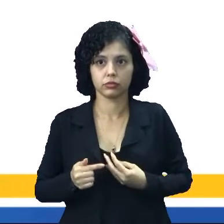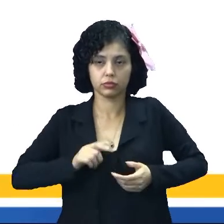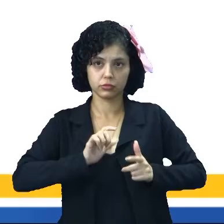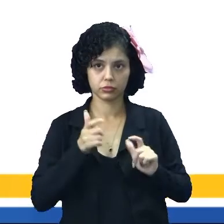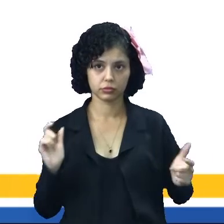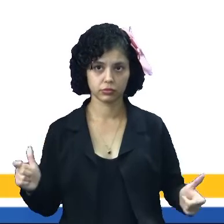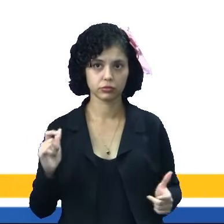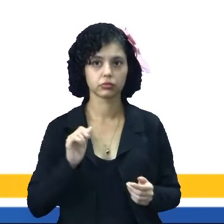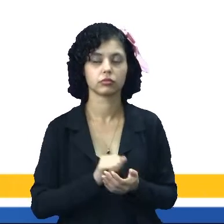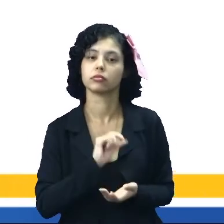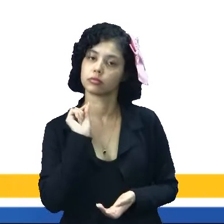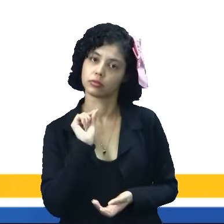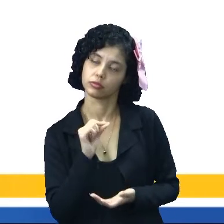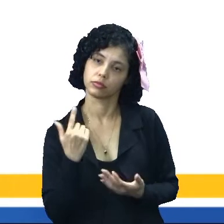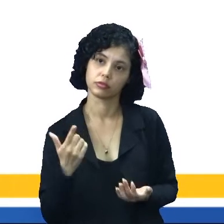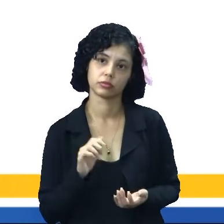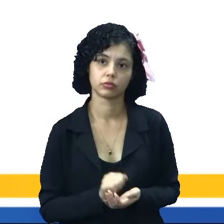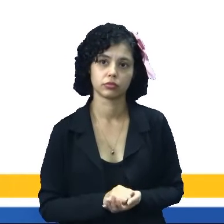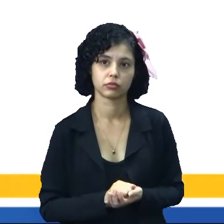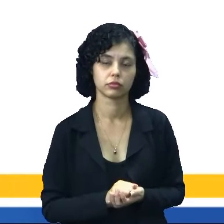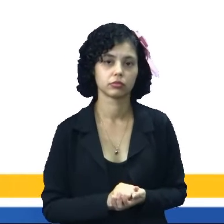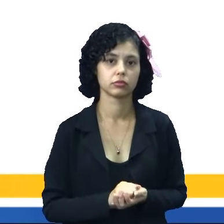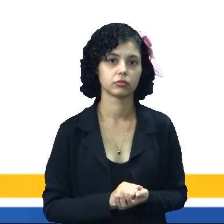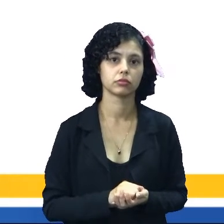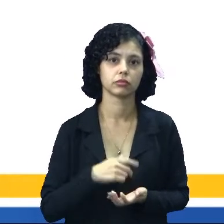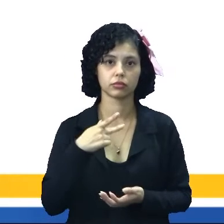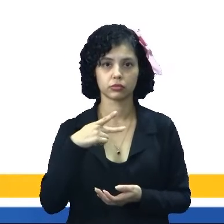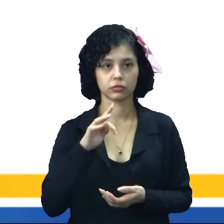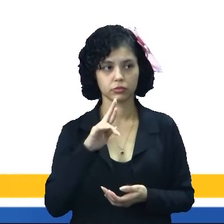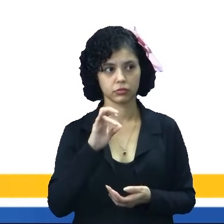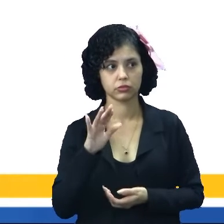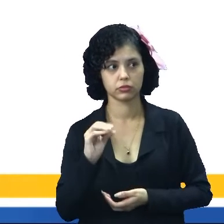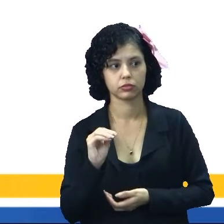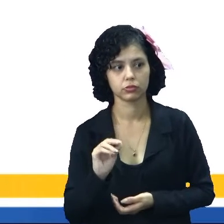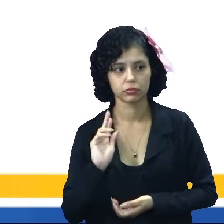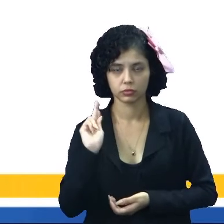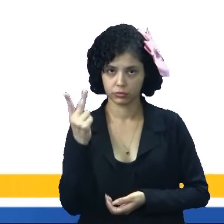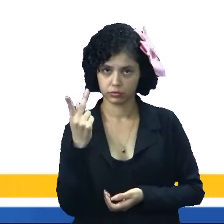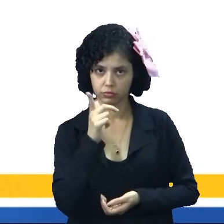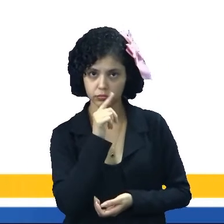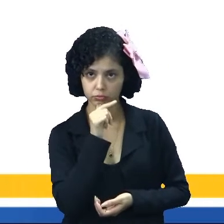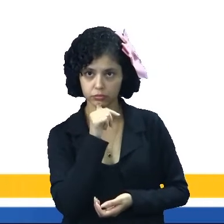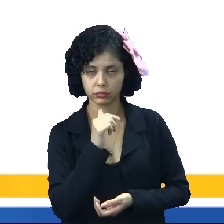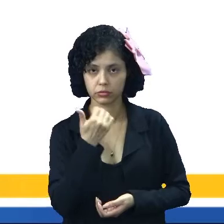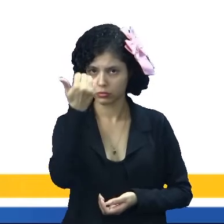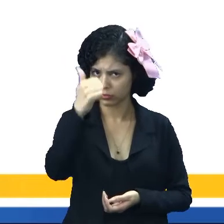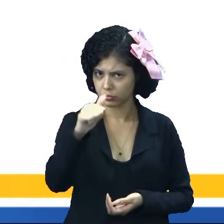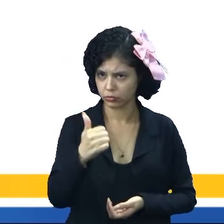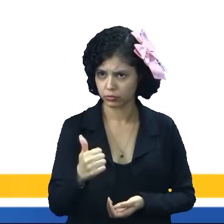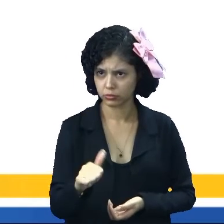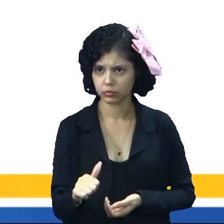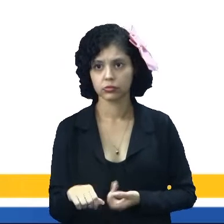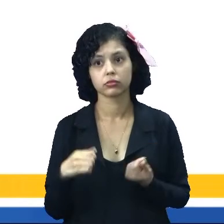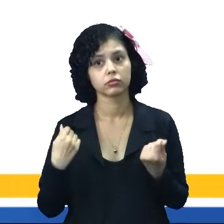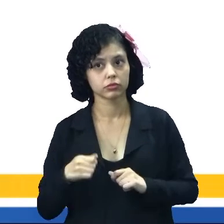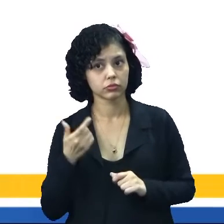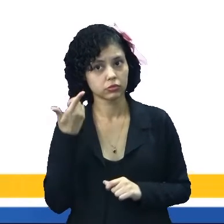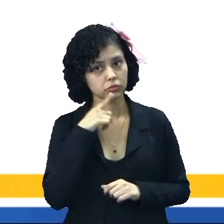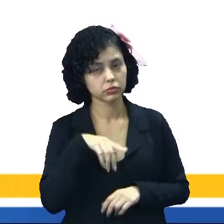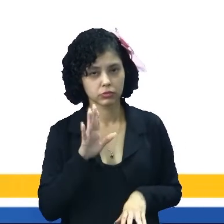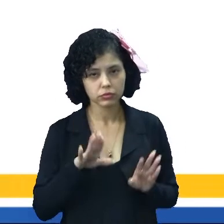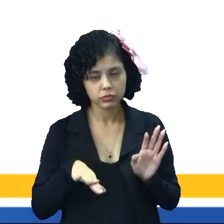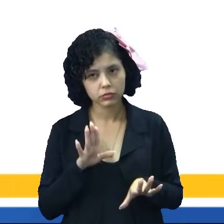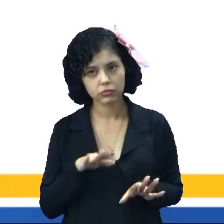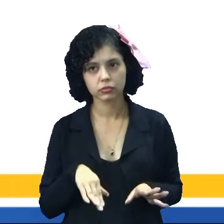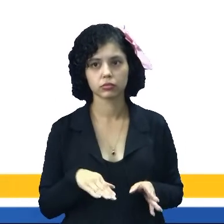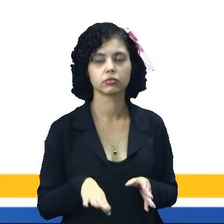pH maior do que 7. O que é isso? É o nosso potencial hidrogeniônico. Para a gente avaliar isso, a gente consegue às